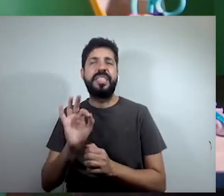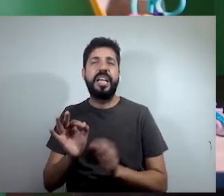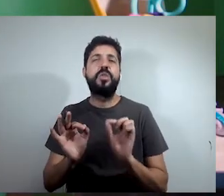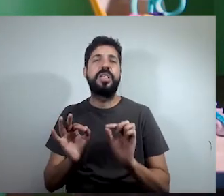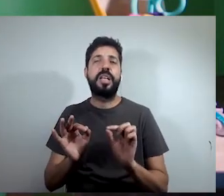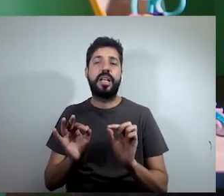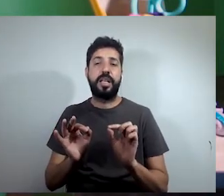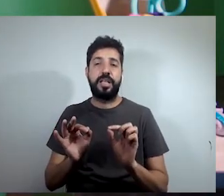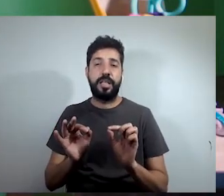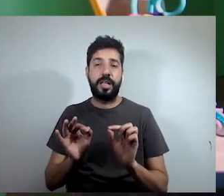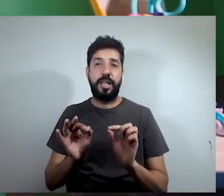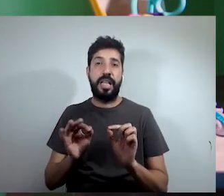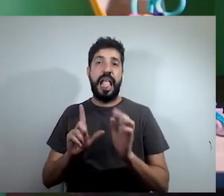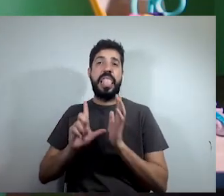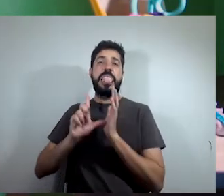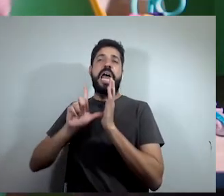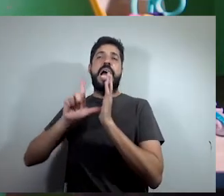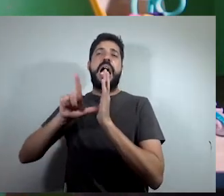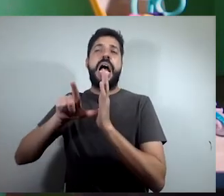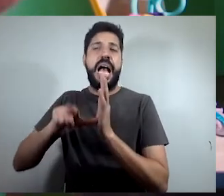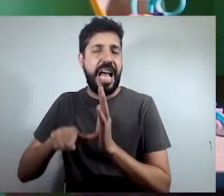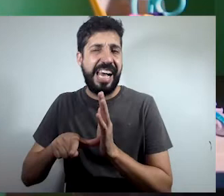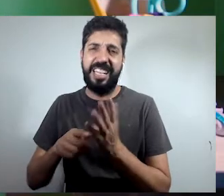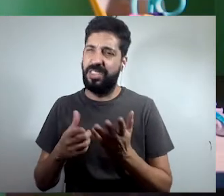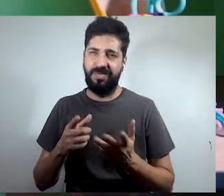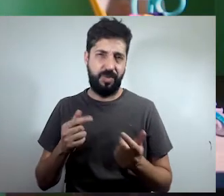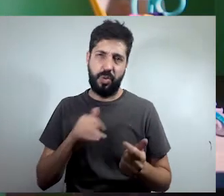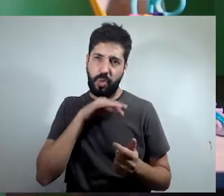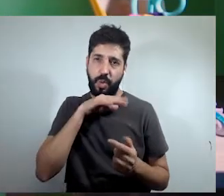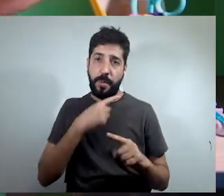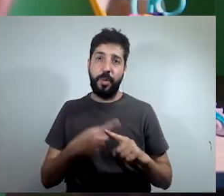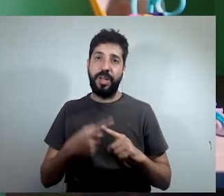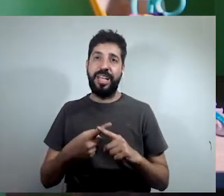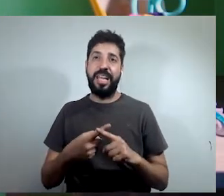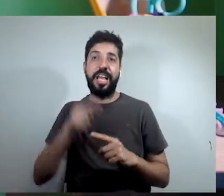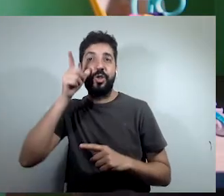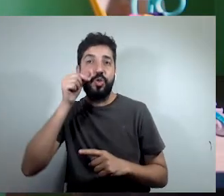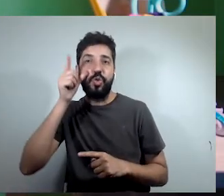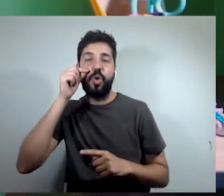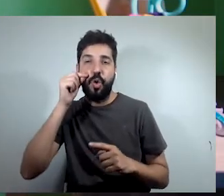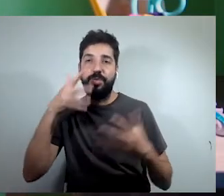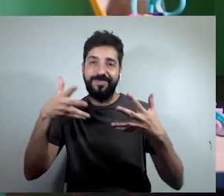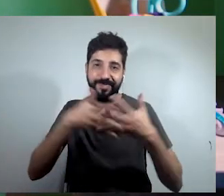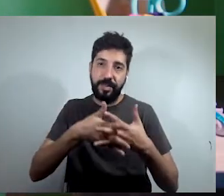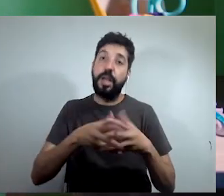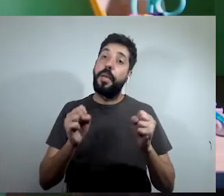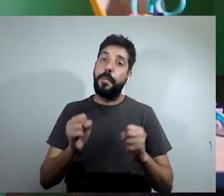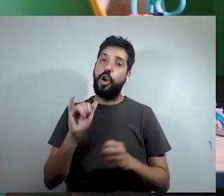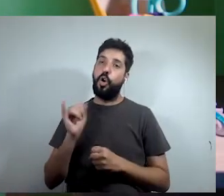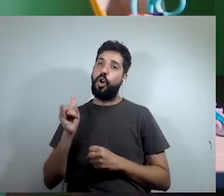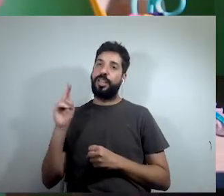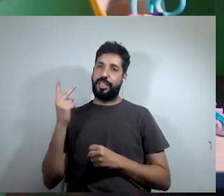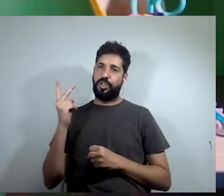você não deixar isso para muito tarde, porque isso vai influenciar no sono da criança. Talvez contar uma história para ela é